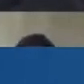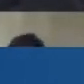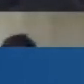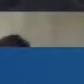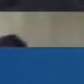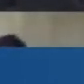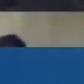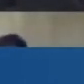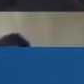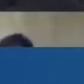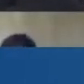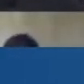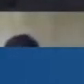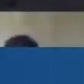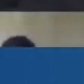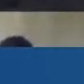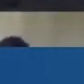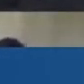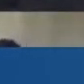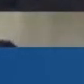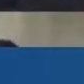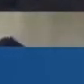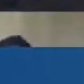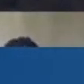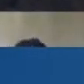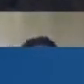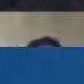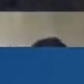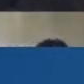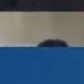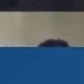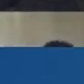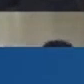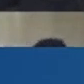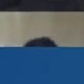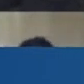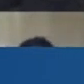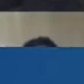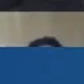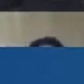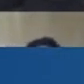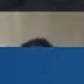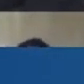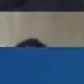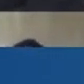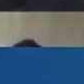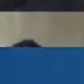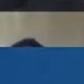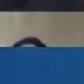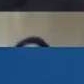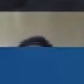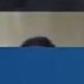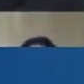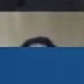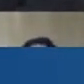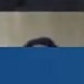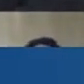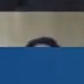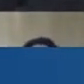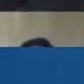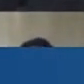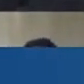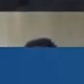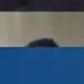narrativa do Elcio em relação a outros aspectos que já se encontravam de